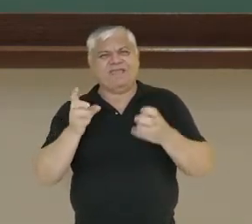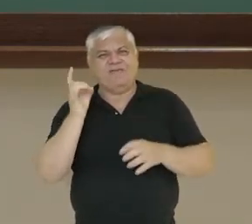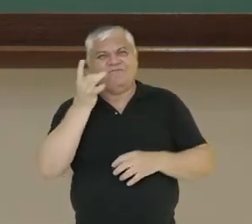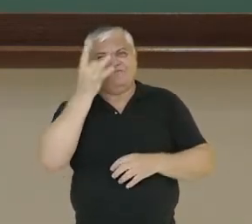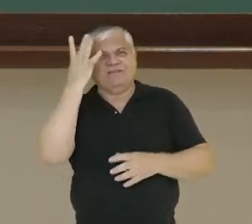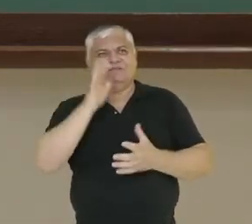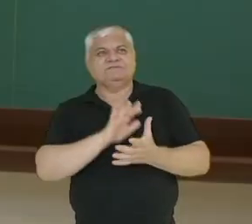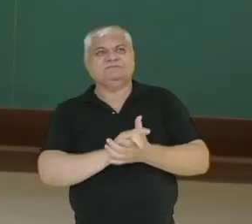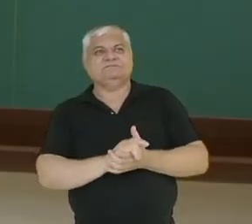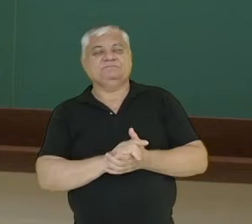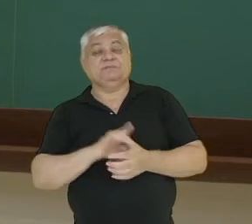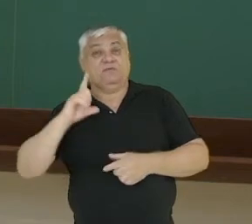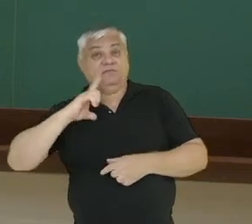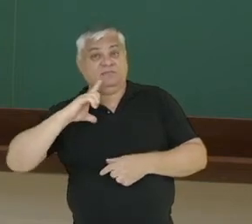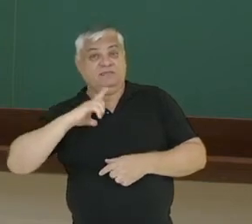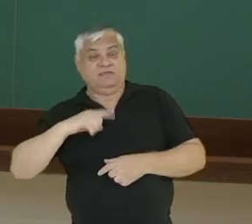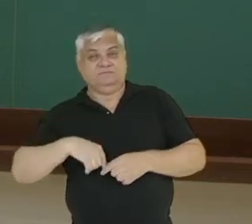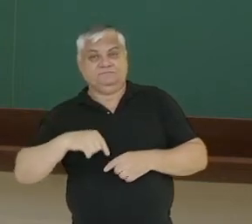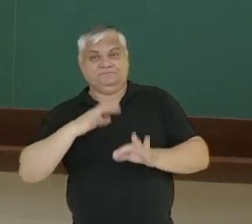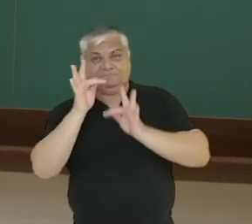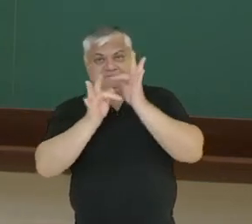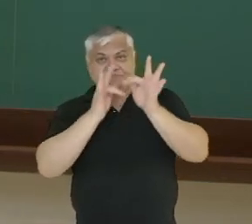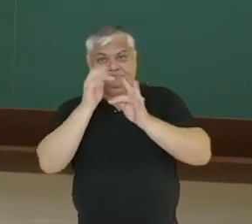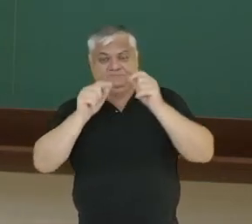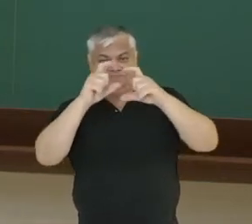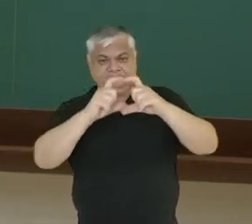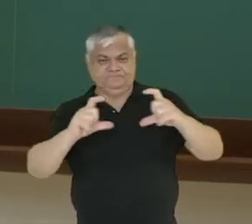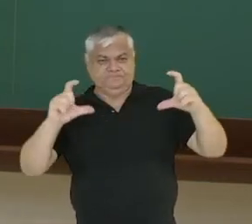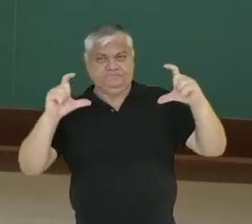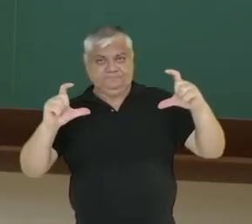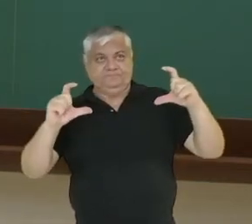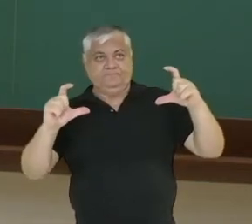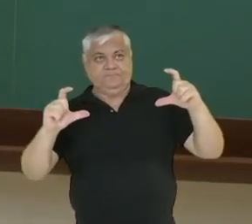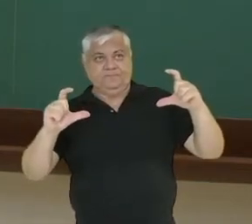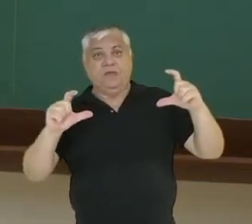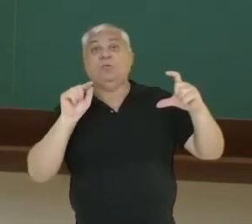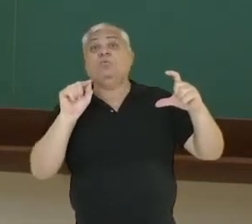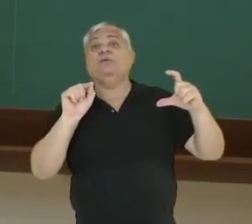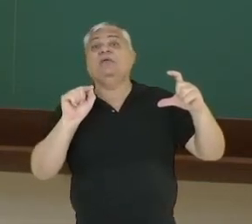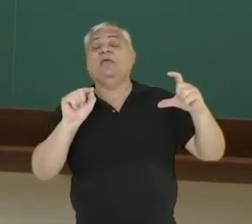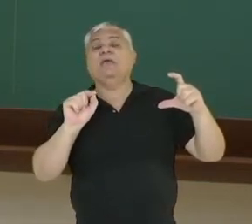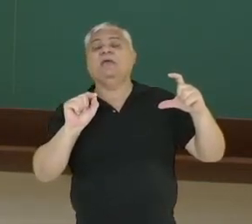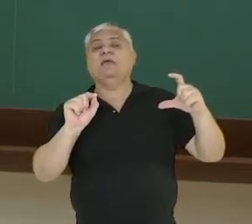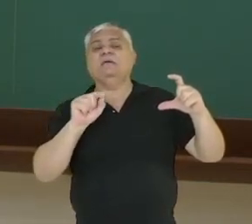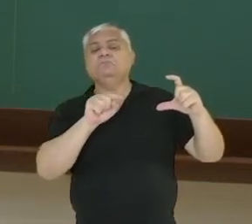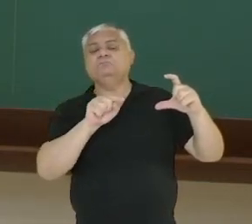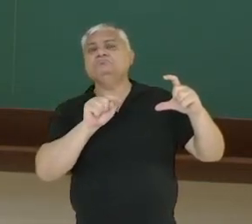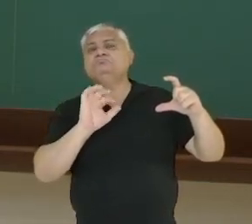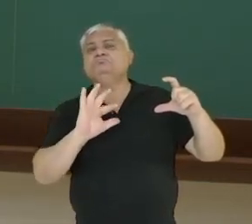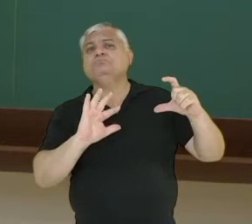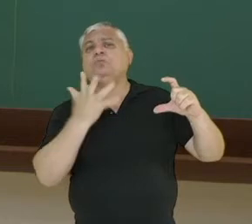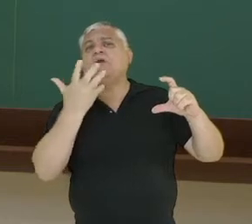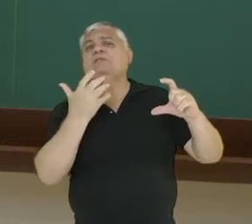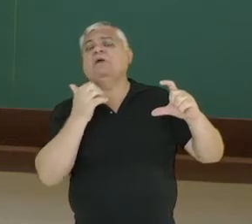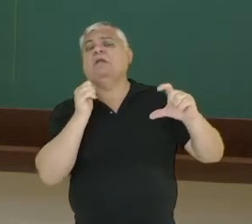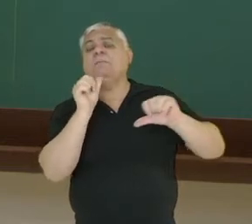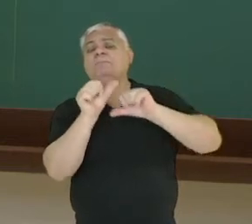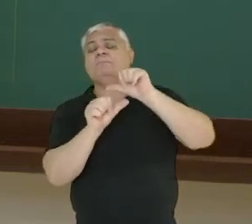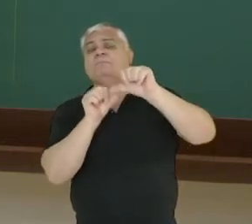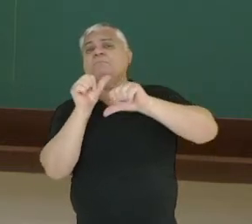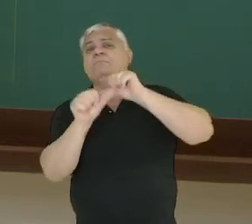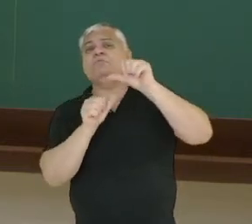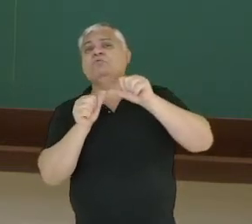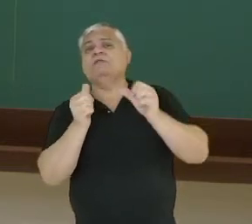só. Então nós temos aqui esta reação genérica e a ideia é quando que ela vai adquirir